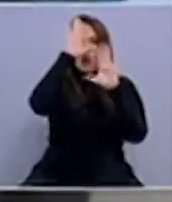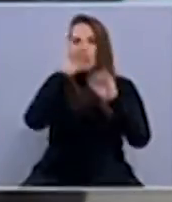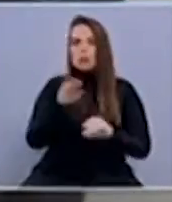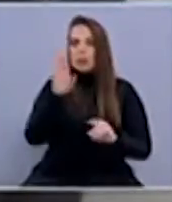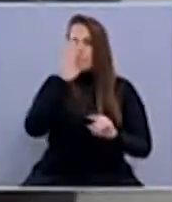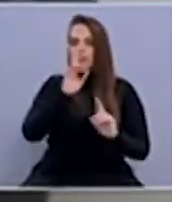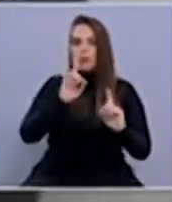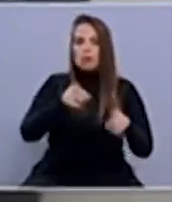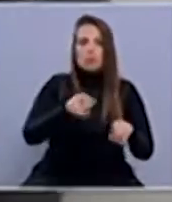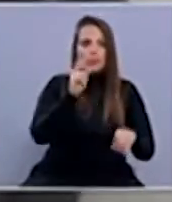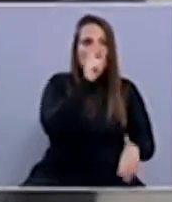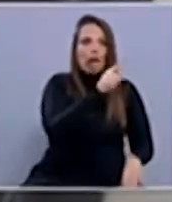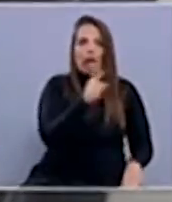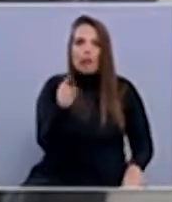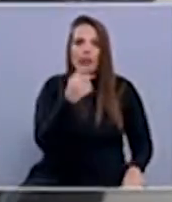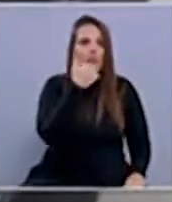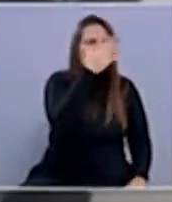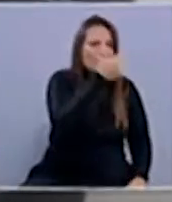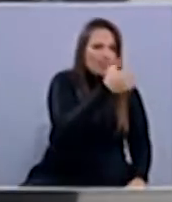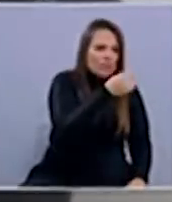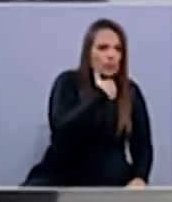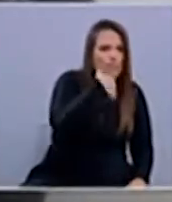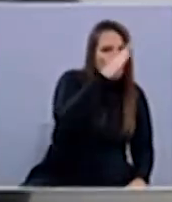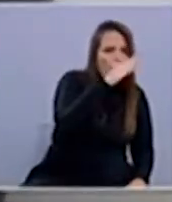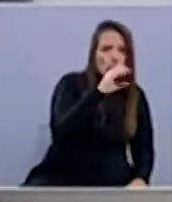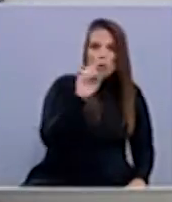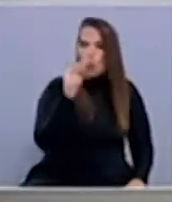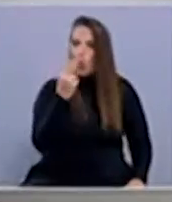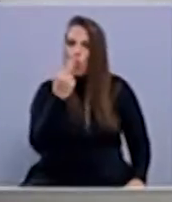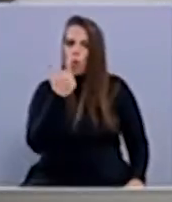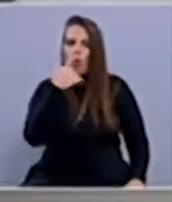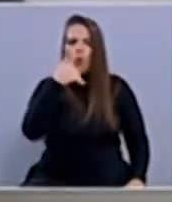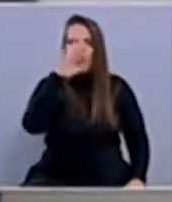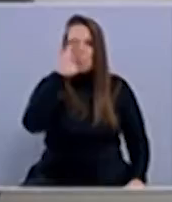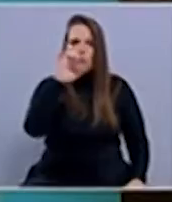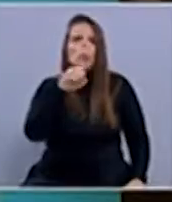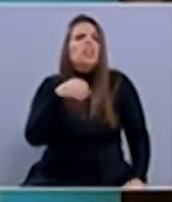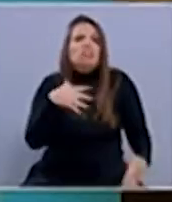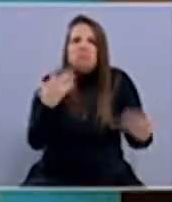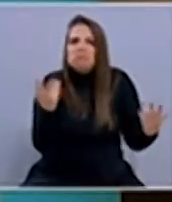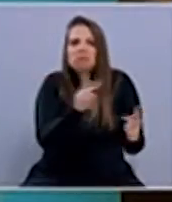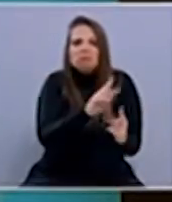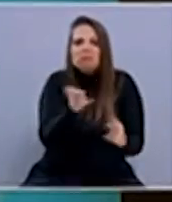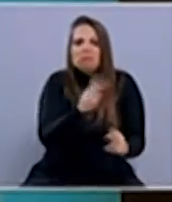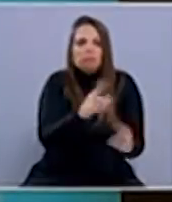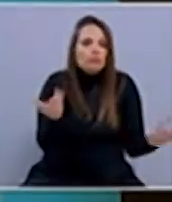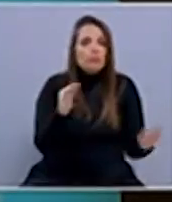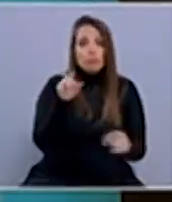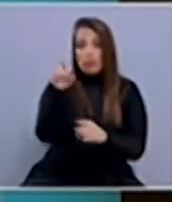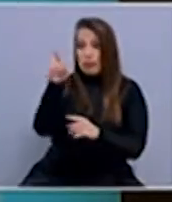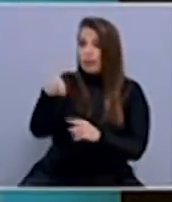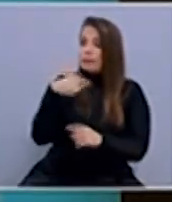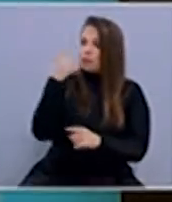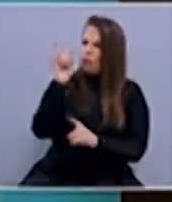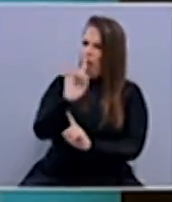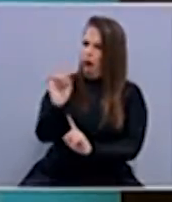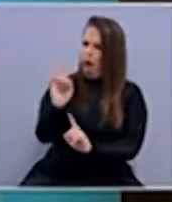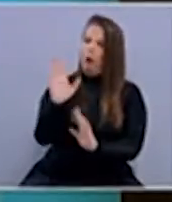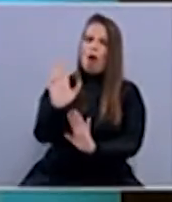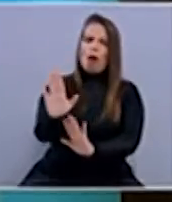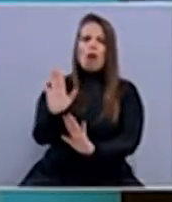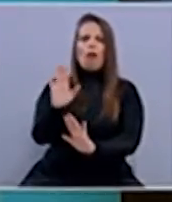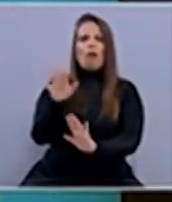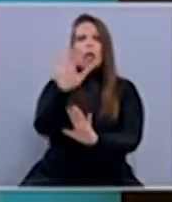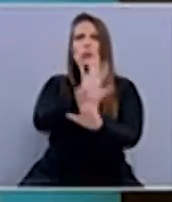se começam pelos utentes com mais de 50 anos ou pelos maiores de 80. Francisco Ramos desmente este ponto. Diz que